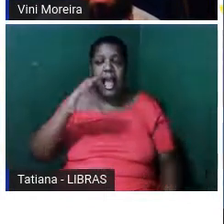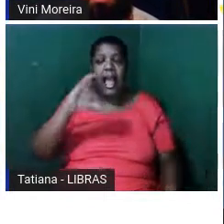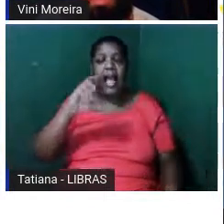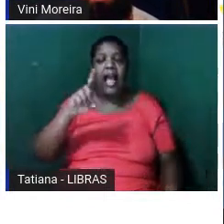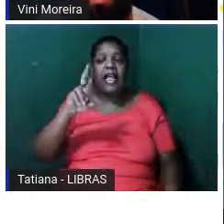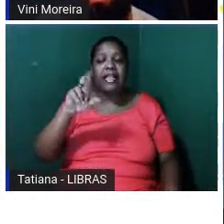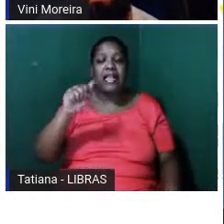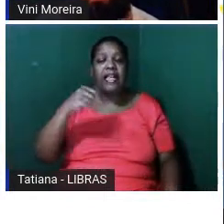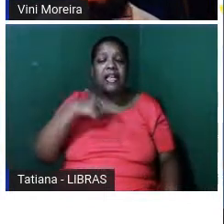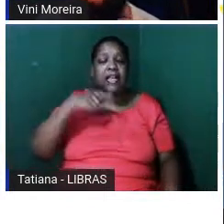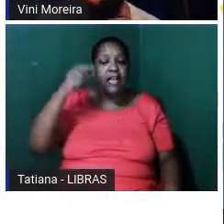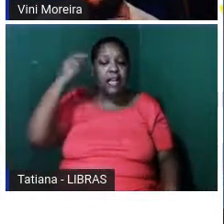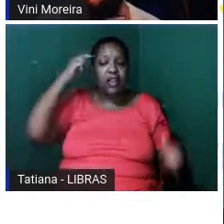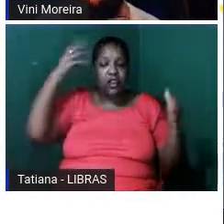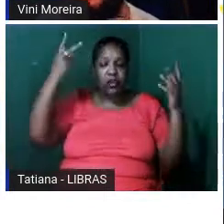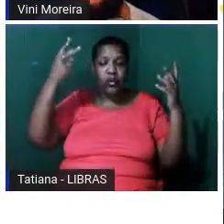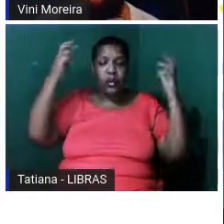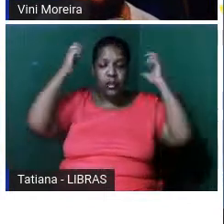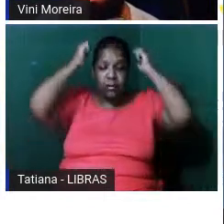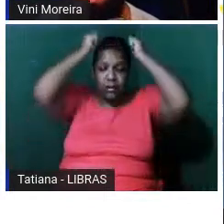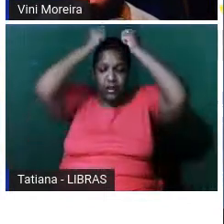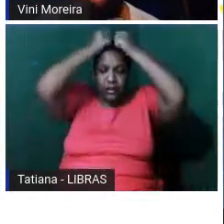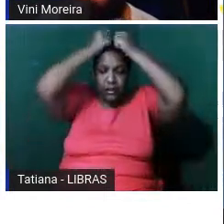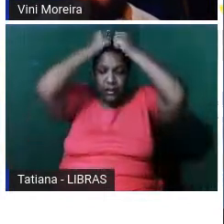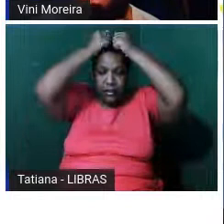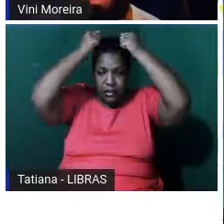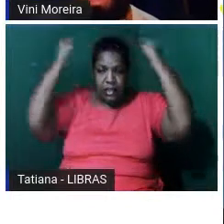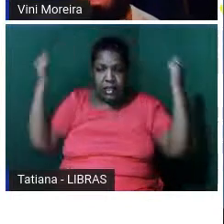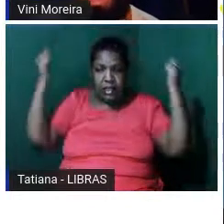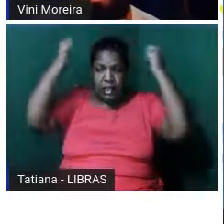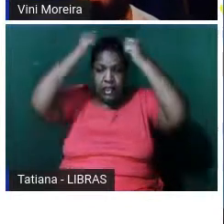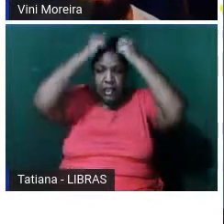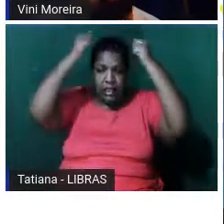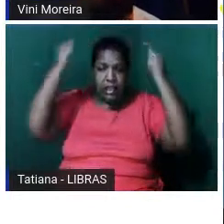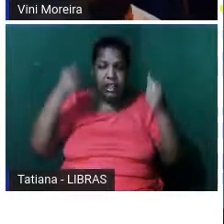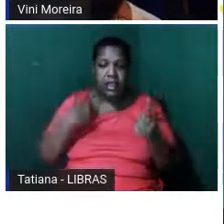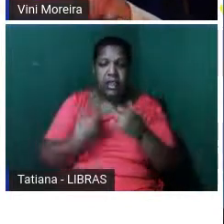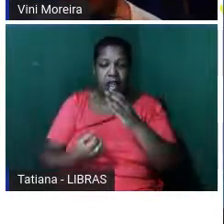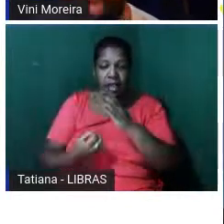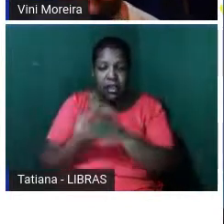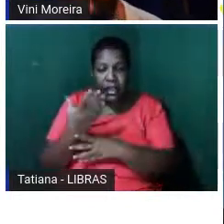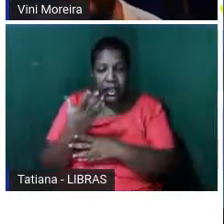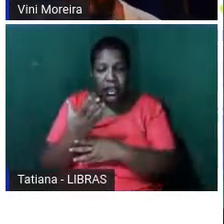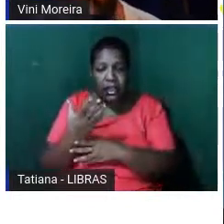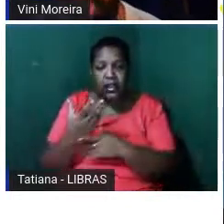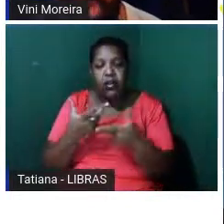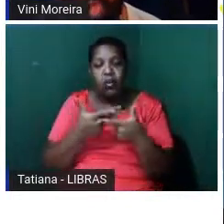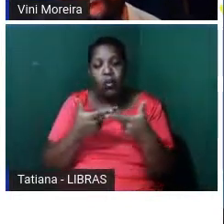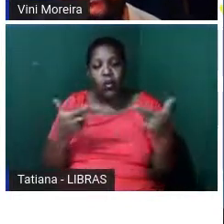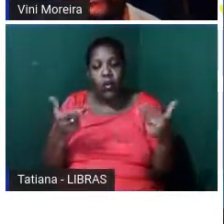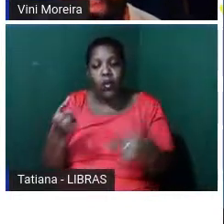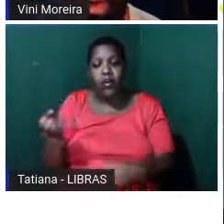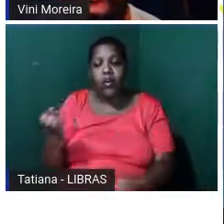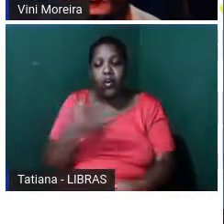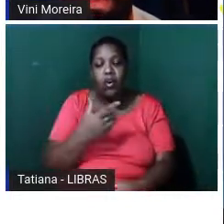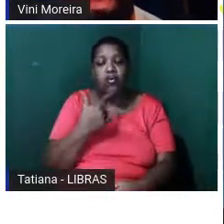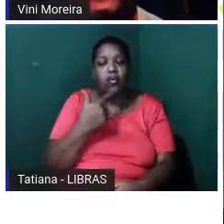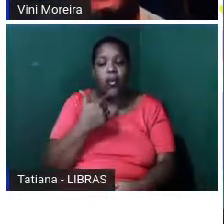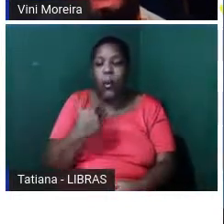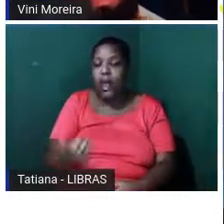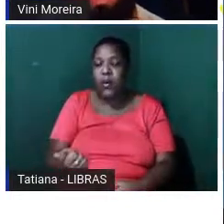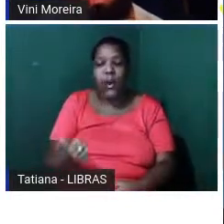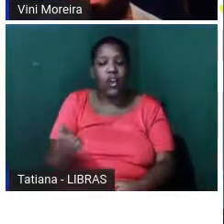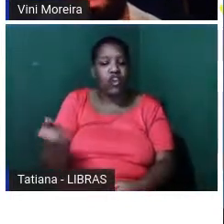duas perucas com a cor do cabelo e vai indo e voltando e criando uma coisa totalmente nova uma linguagem totalmente